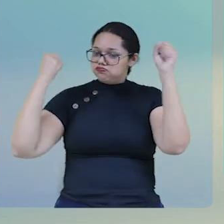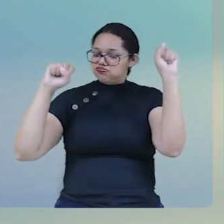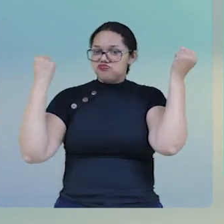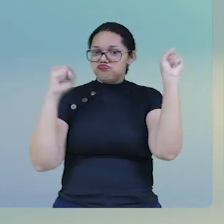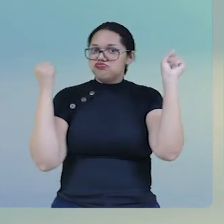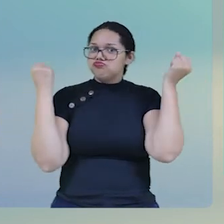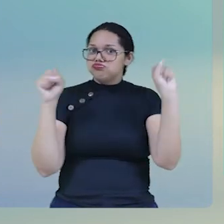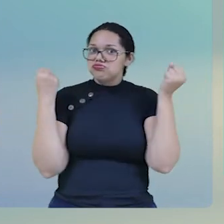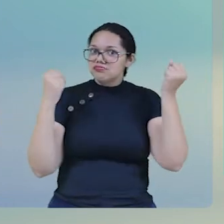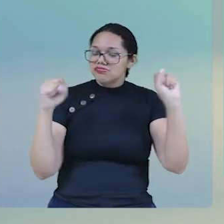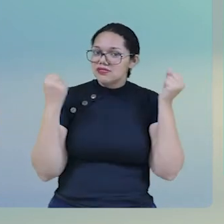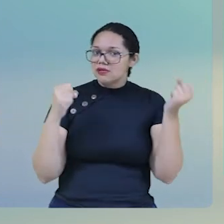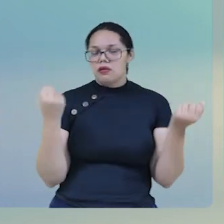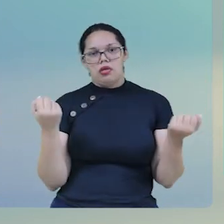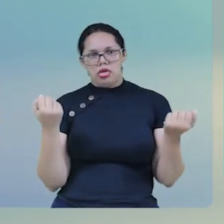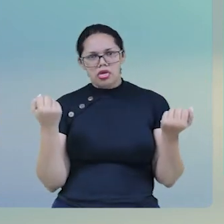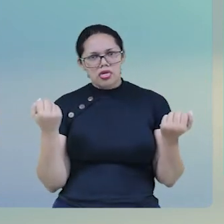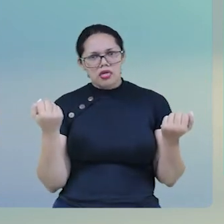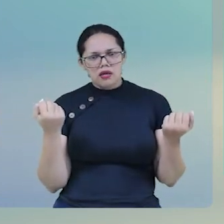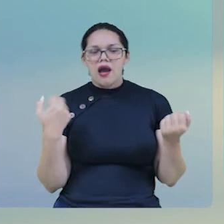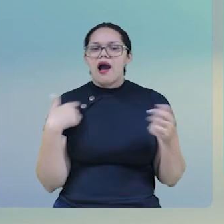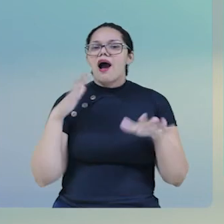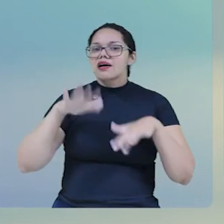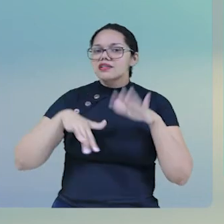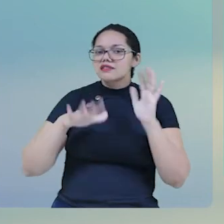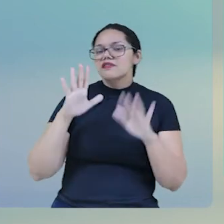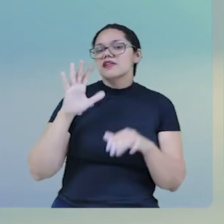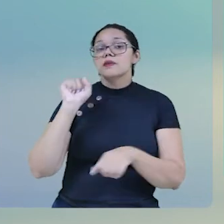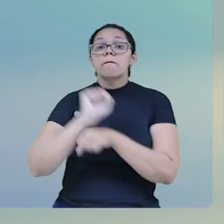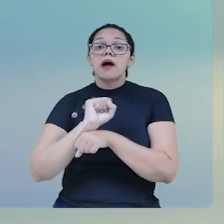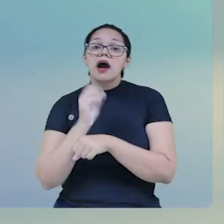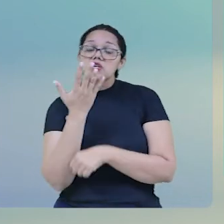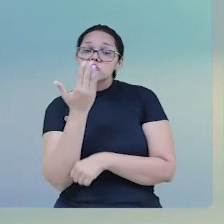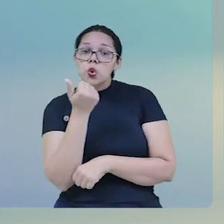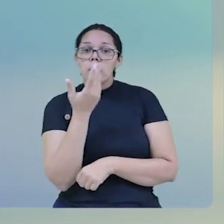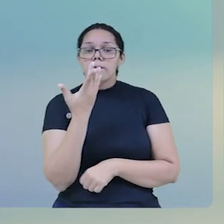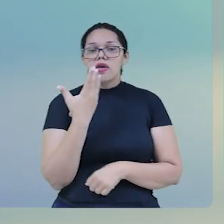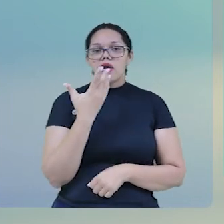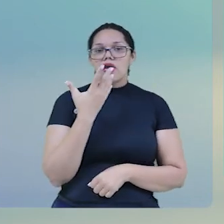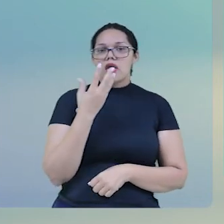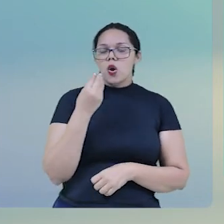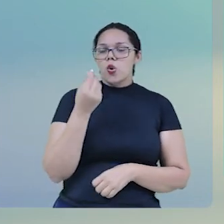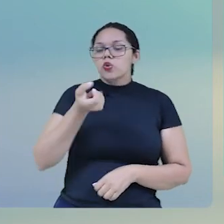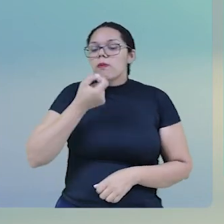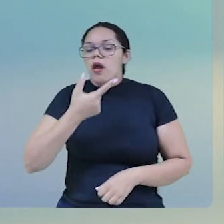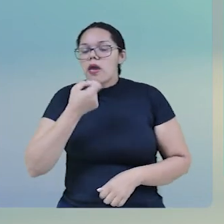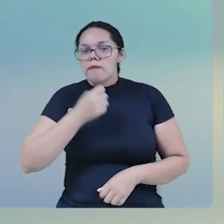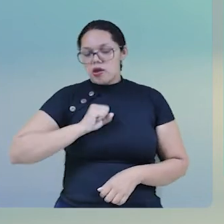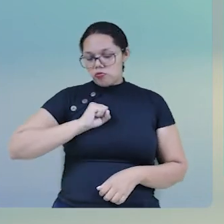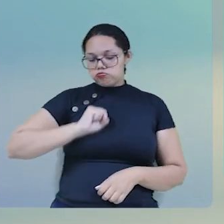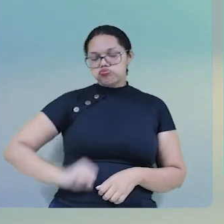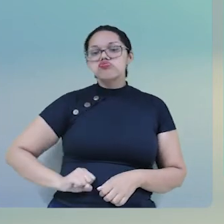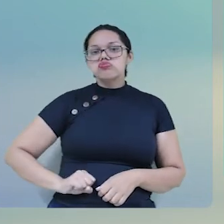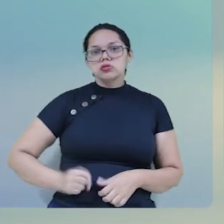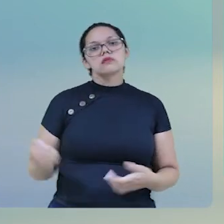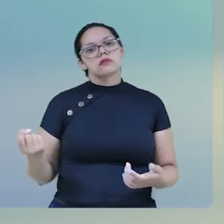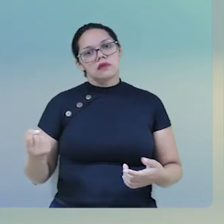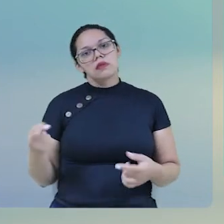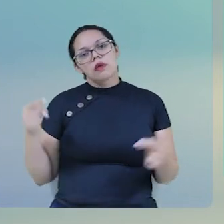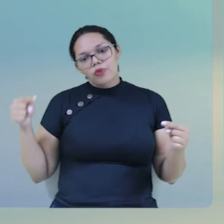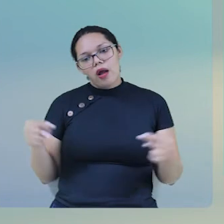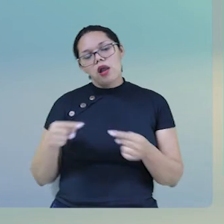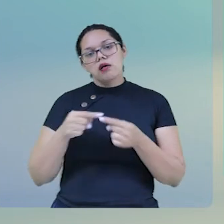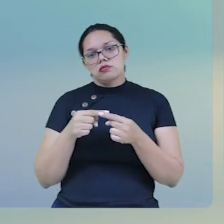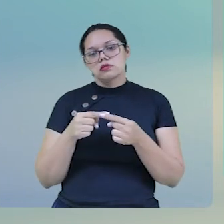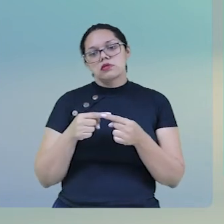que isso não é legal, além de jejuar, vomitar, tomar laxante e tomar diuréticos, tá? Está muito relacionada